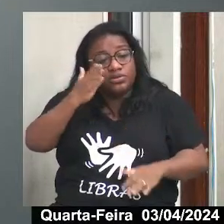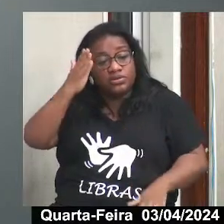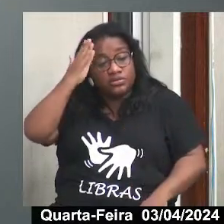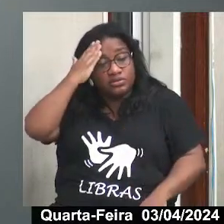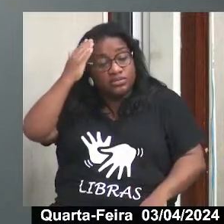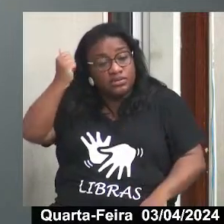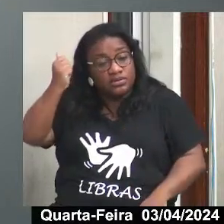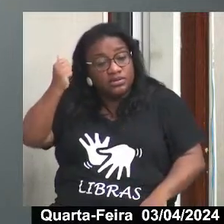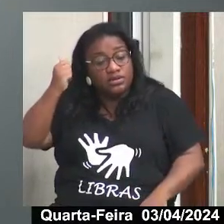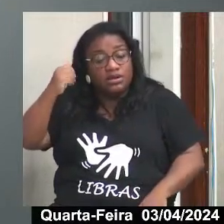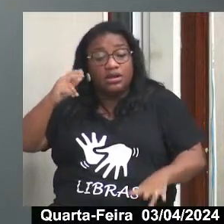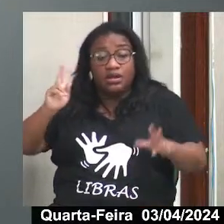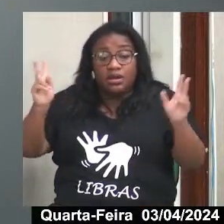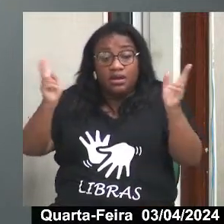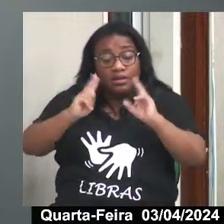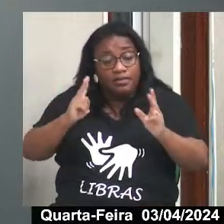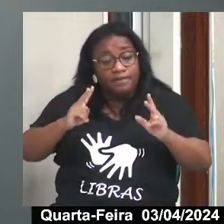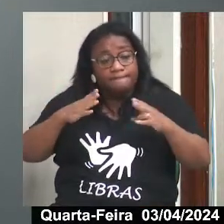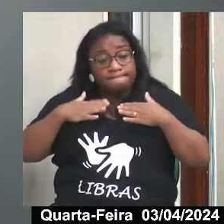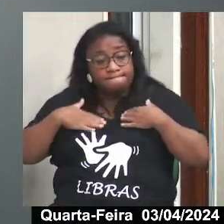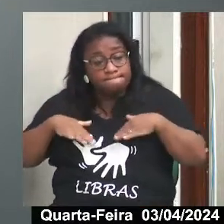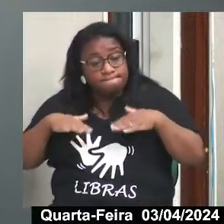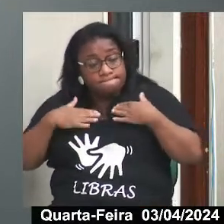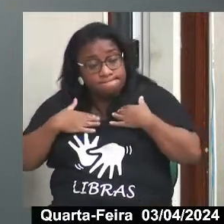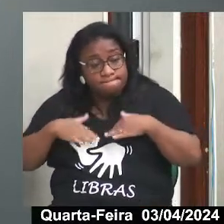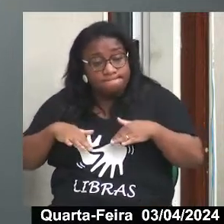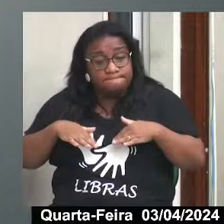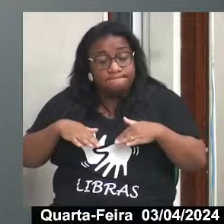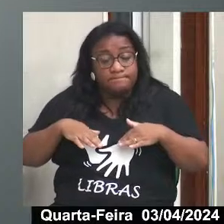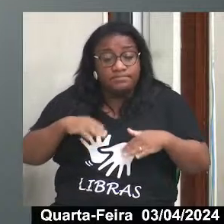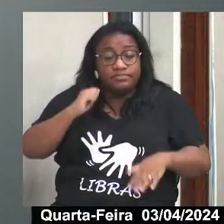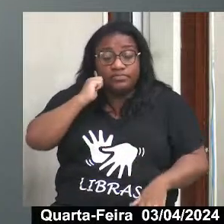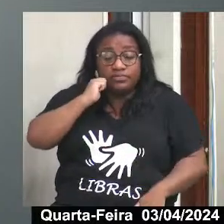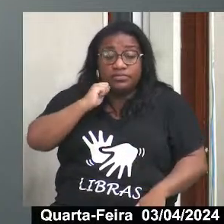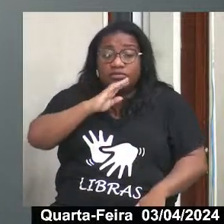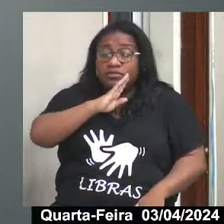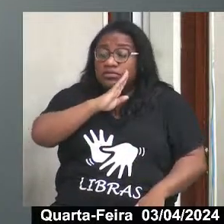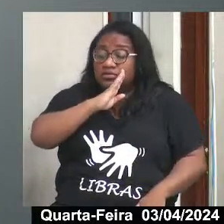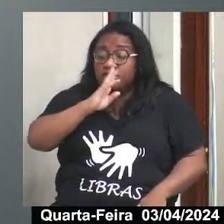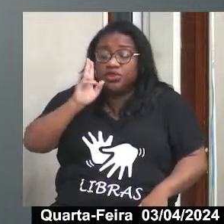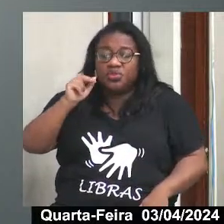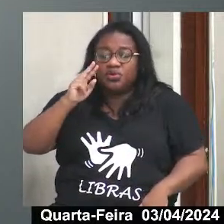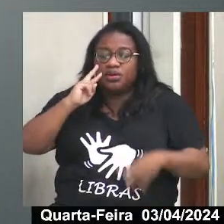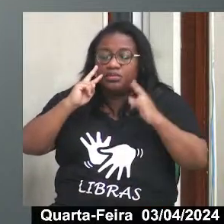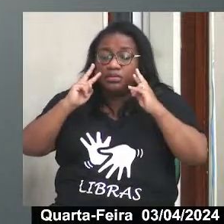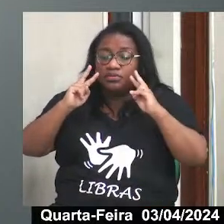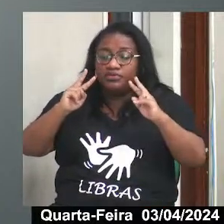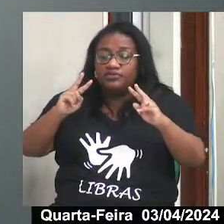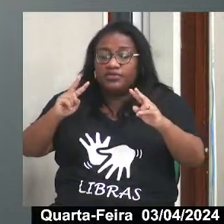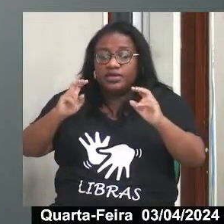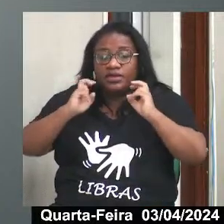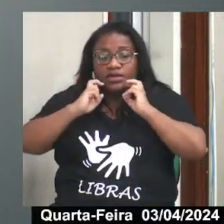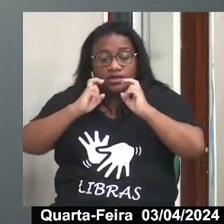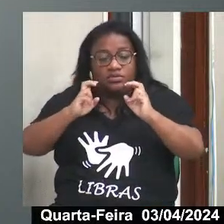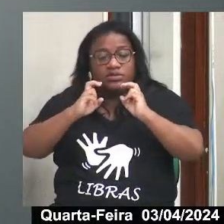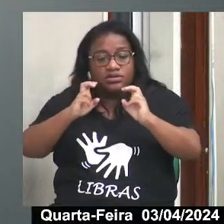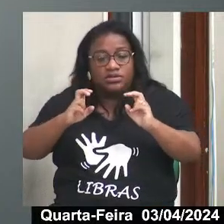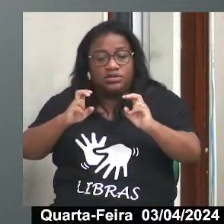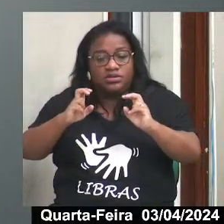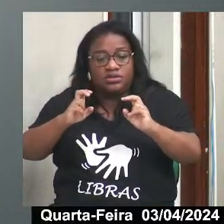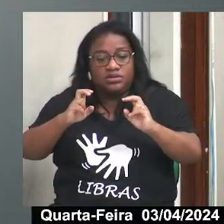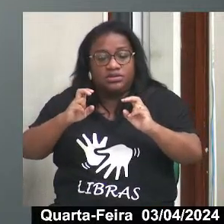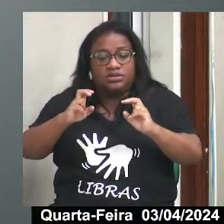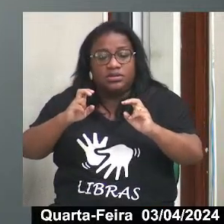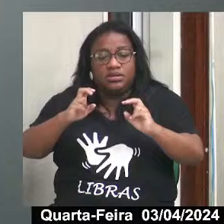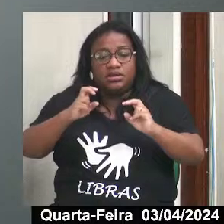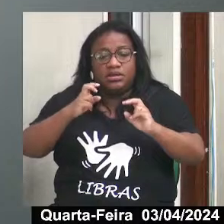e mansidão. Uma das coisas que eu tenho, vereador, é mansidão. O senhor nunca vai me ver aqui gritando ou faltando com respeito com